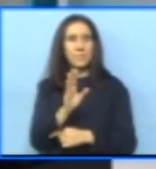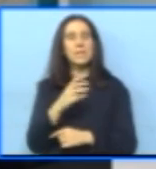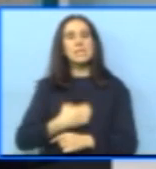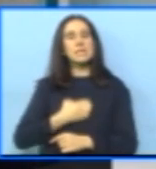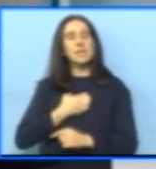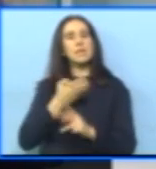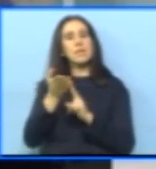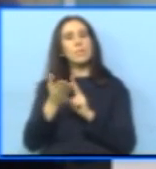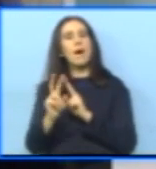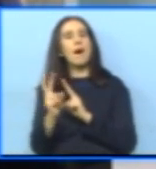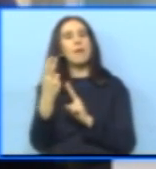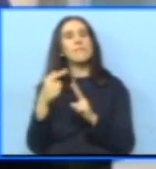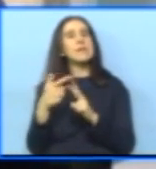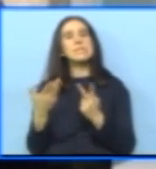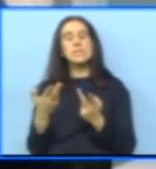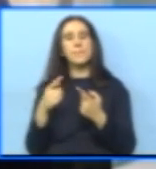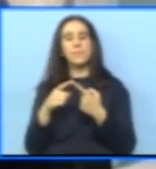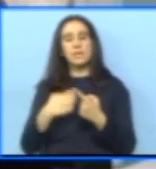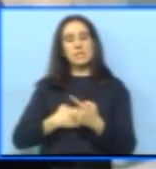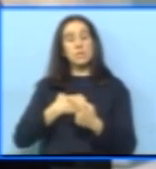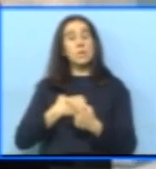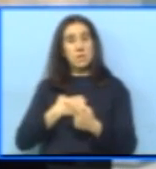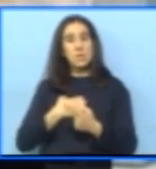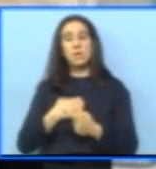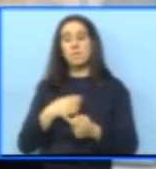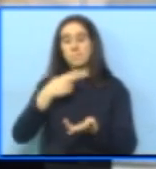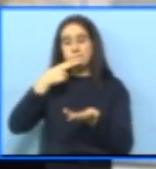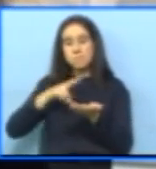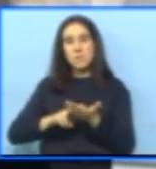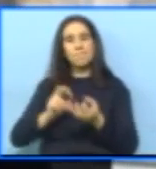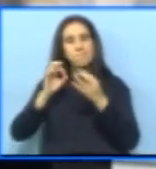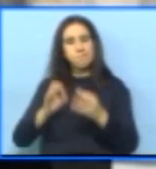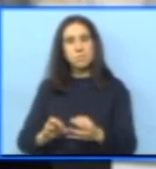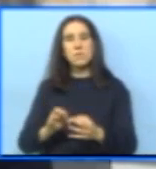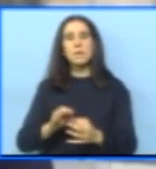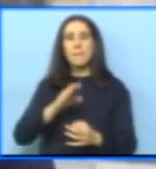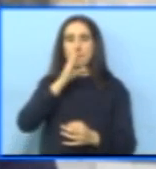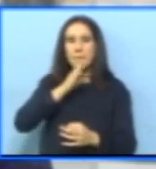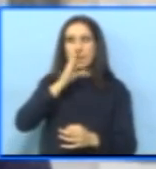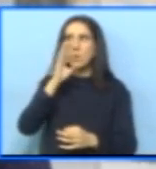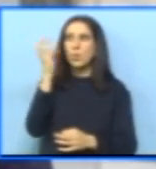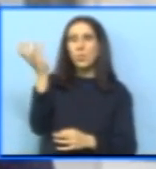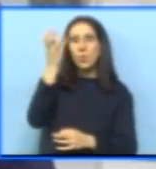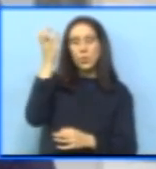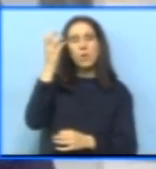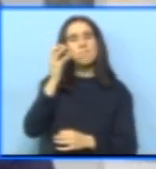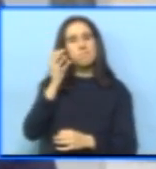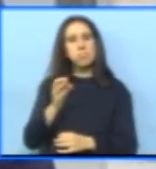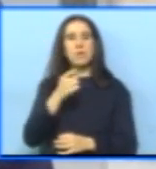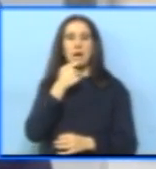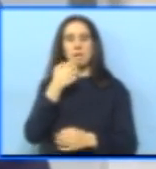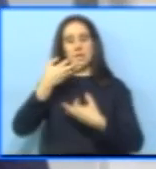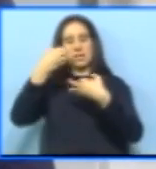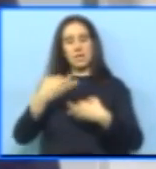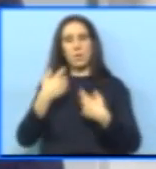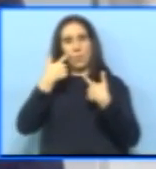sentidos. O sentido de que uma cultura, para ser verdadeiramente cultura, tem que ser sempre promotora da dignidade humana,